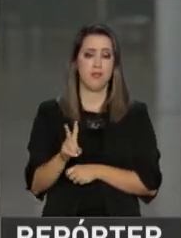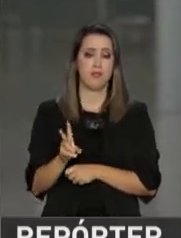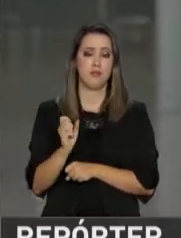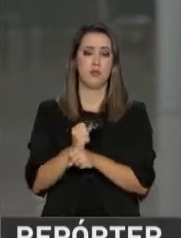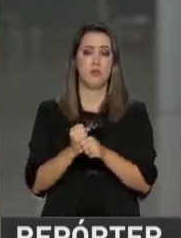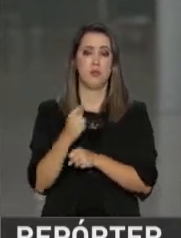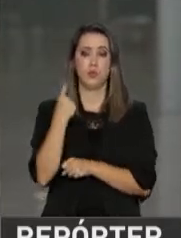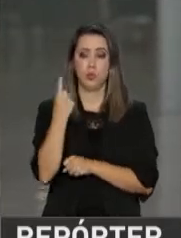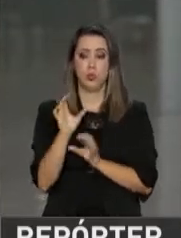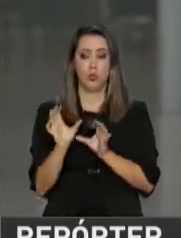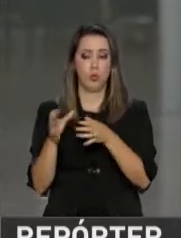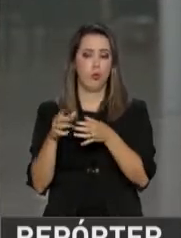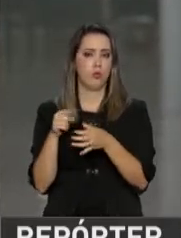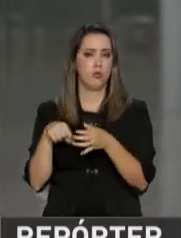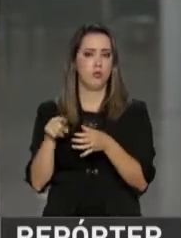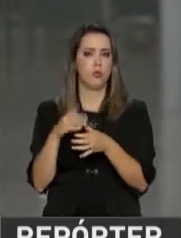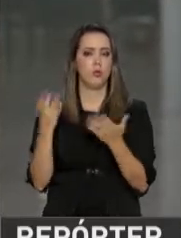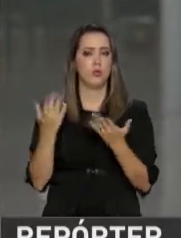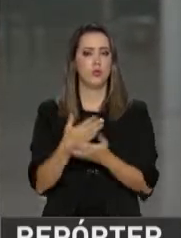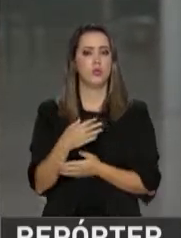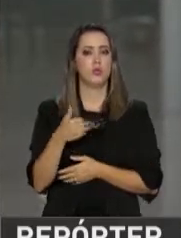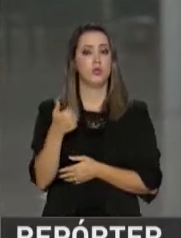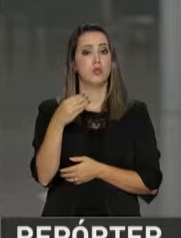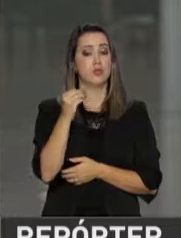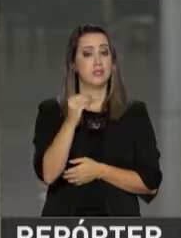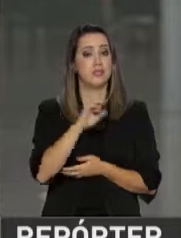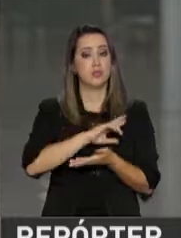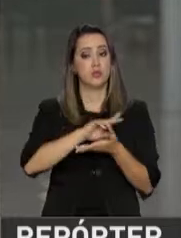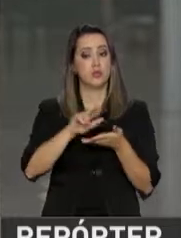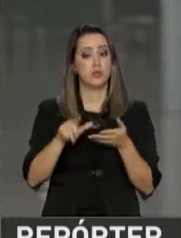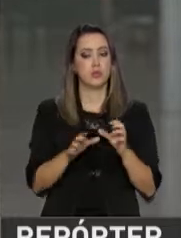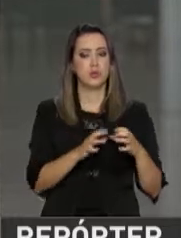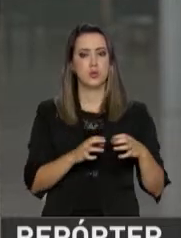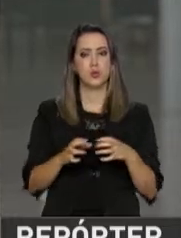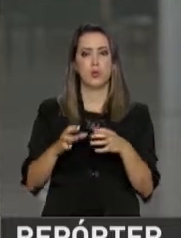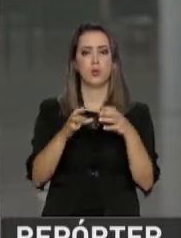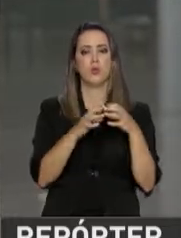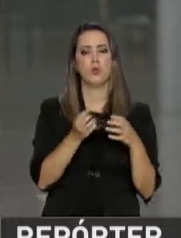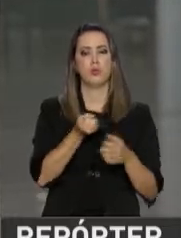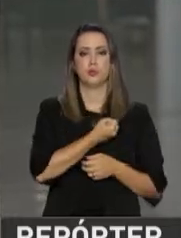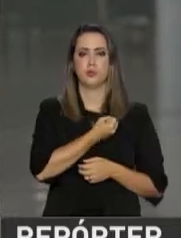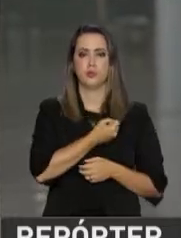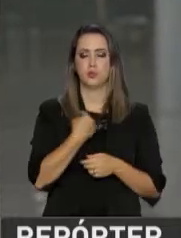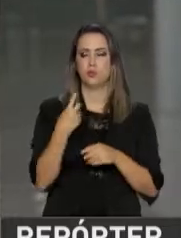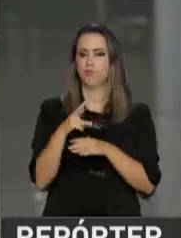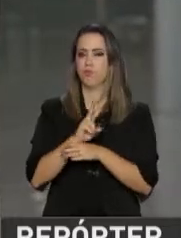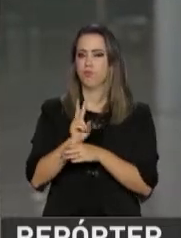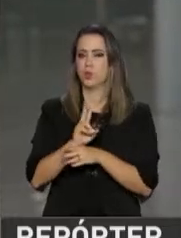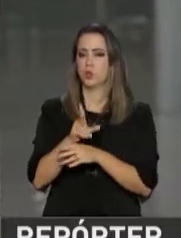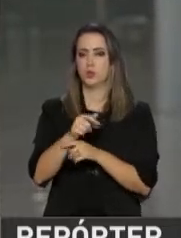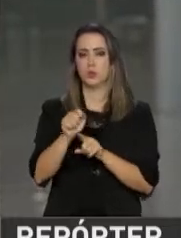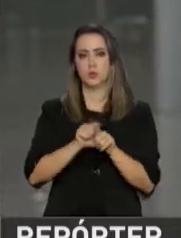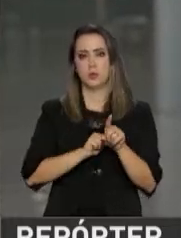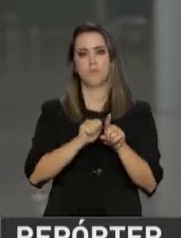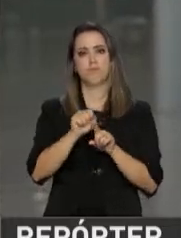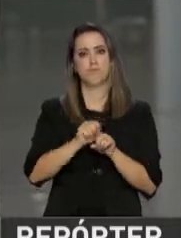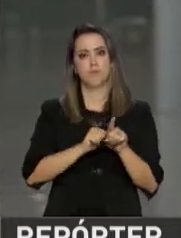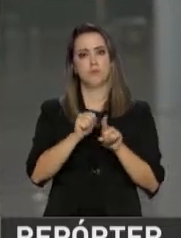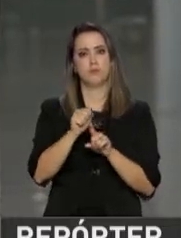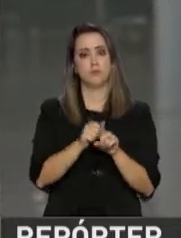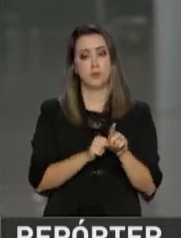base de dados hoje nós trabalhamos com 10 bases de dados e fazemos a revisão o peixe no todo mês